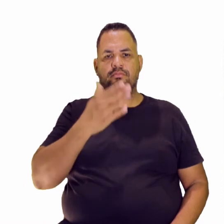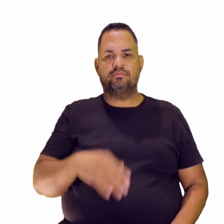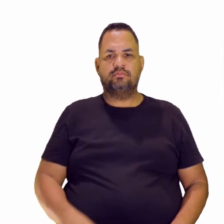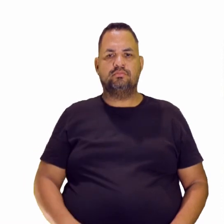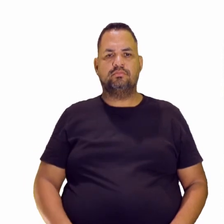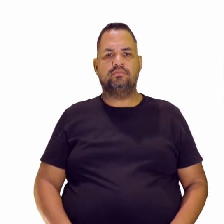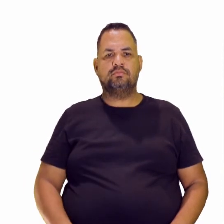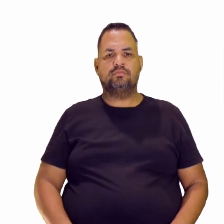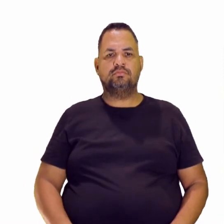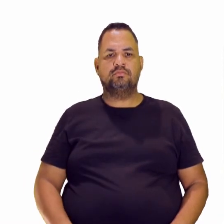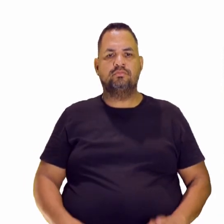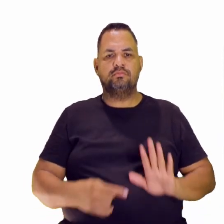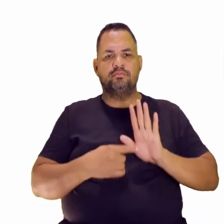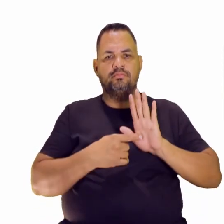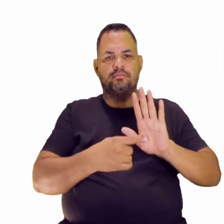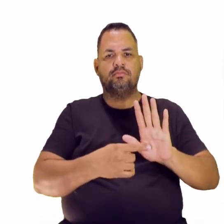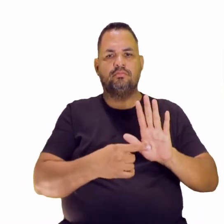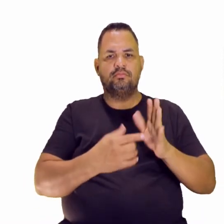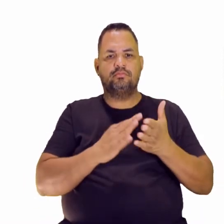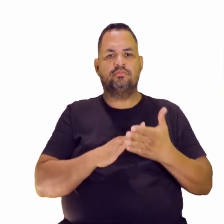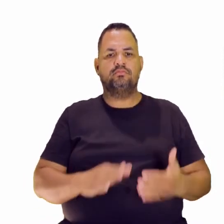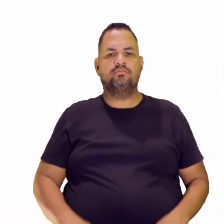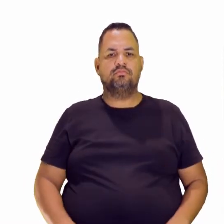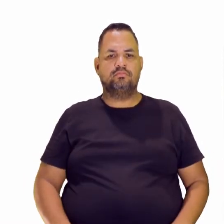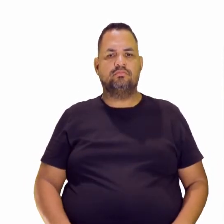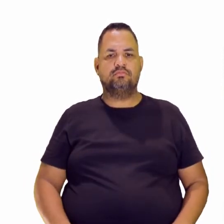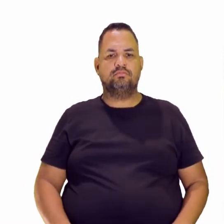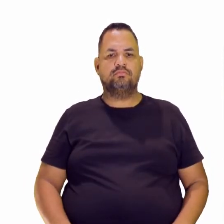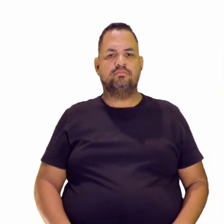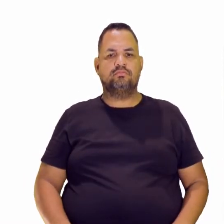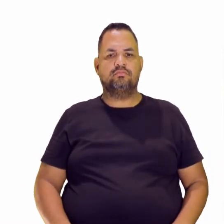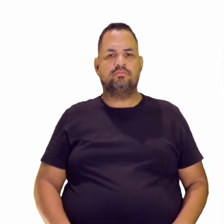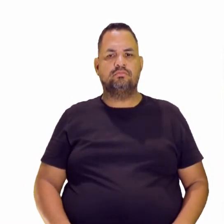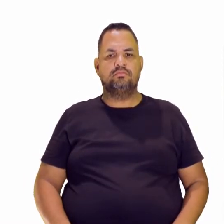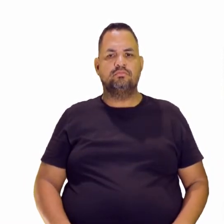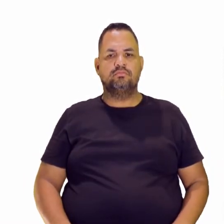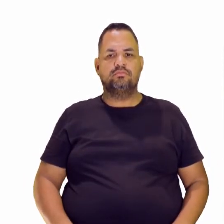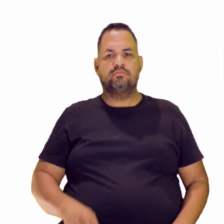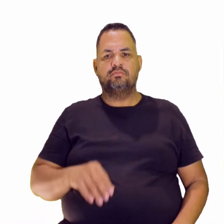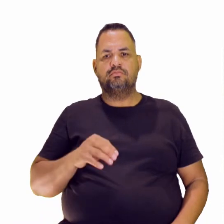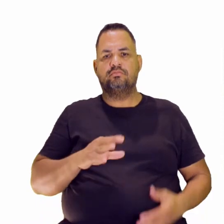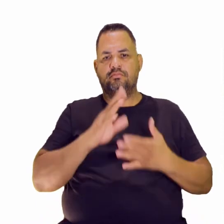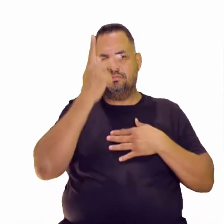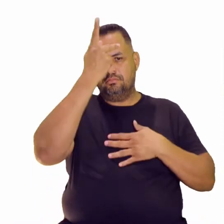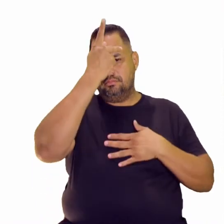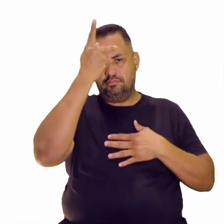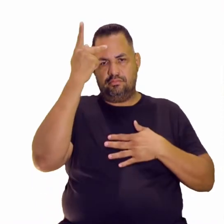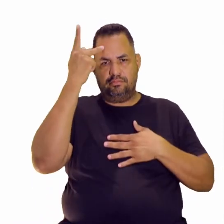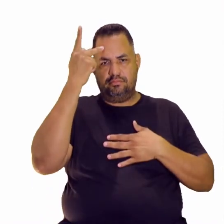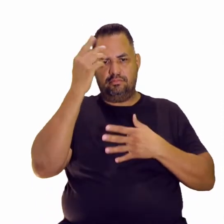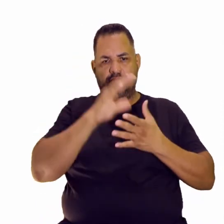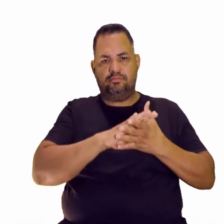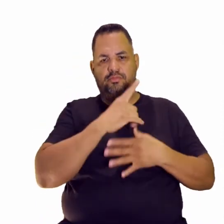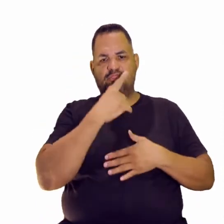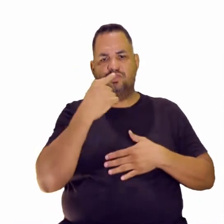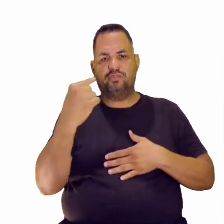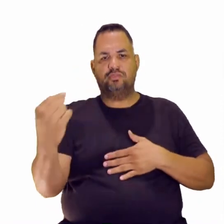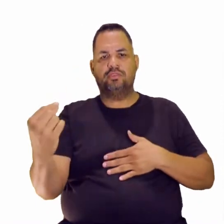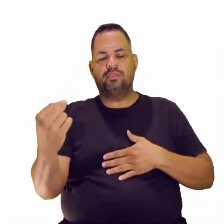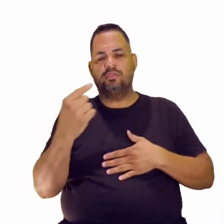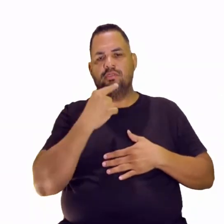aqui, denunciando ou retratando os retirantes, né? Que são aquele pessoal fugindo da